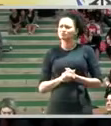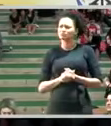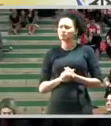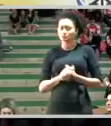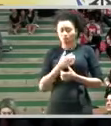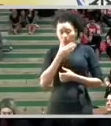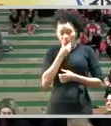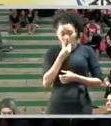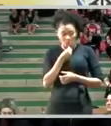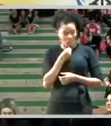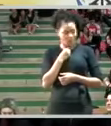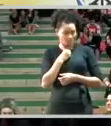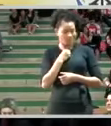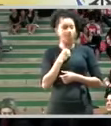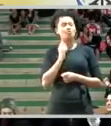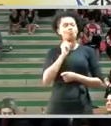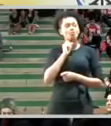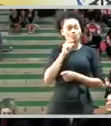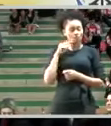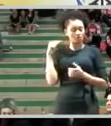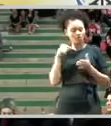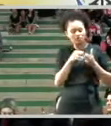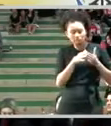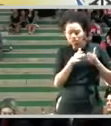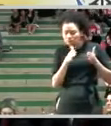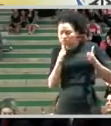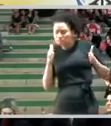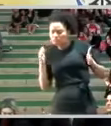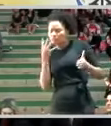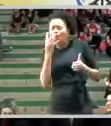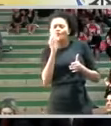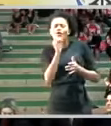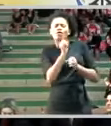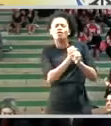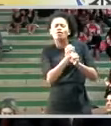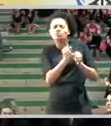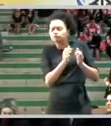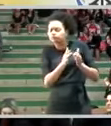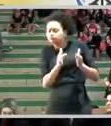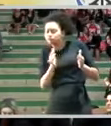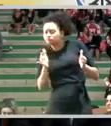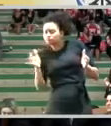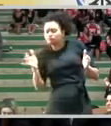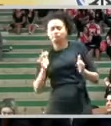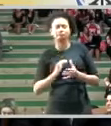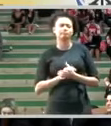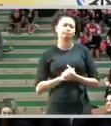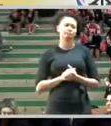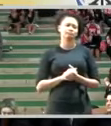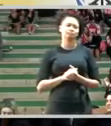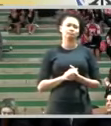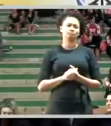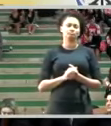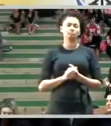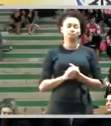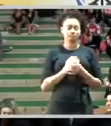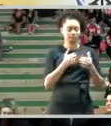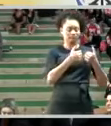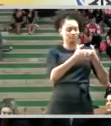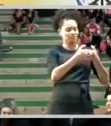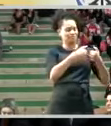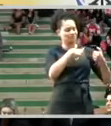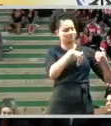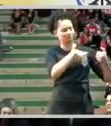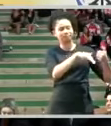Paulo, no Atos capítulo 13, diz que ele reinou cerca de 40 anos em Israel. E a arca abandonada